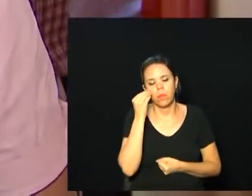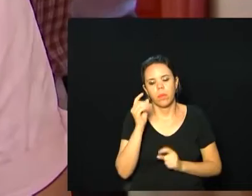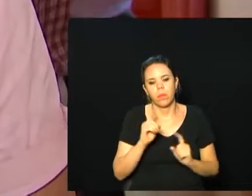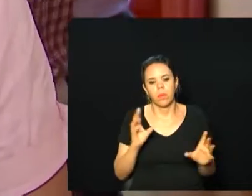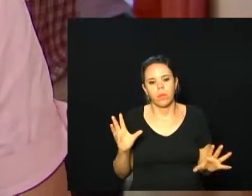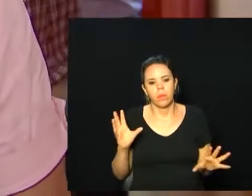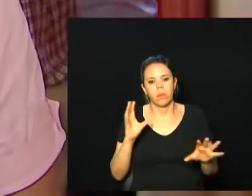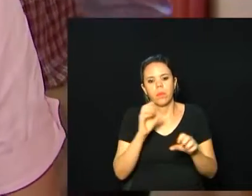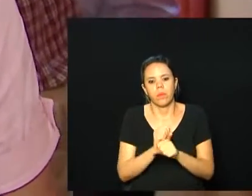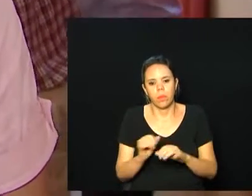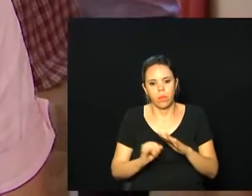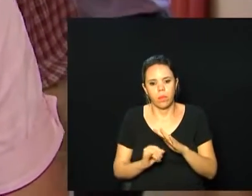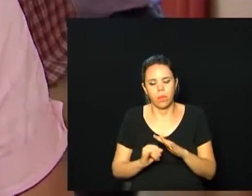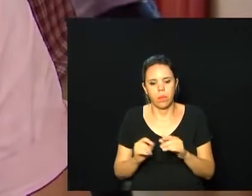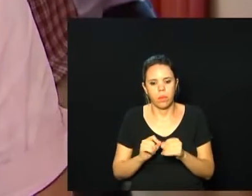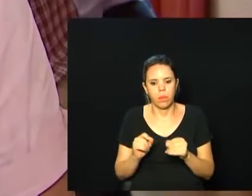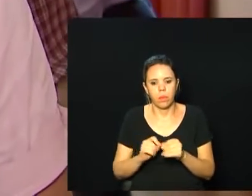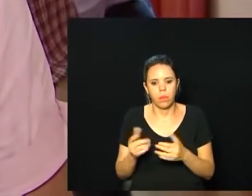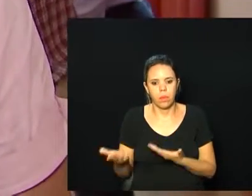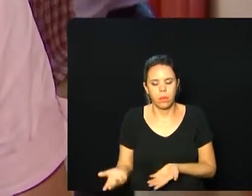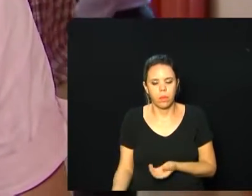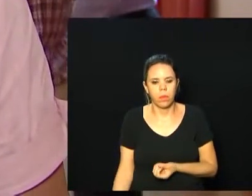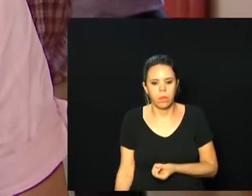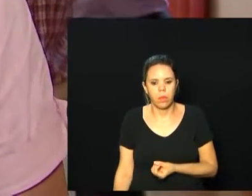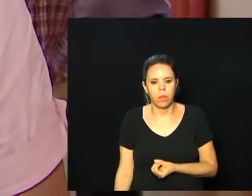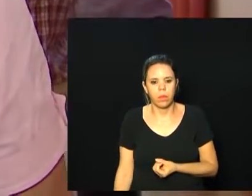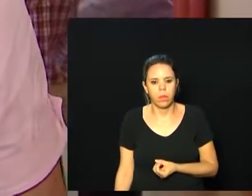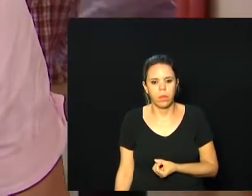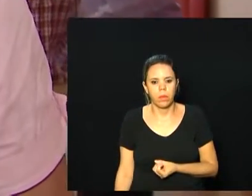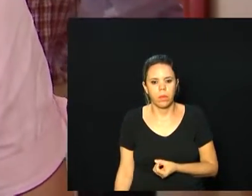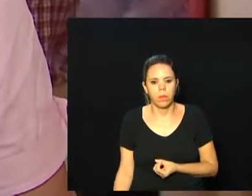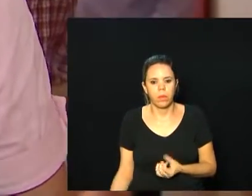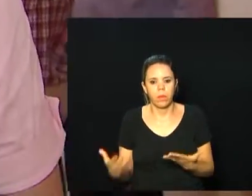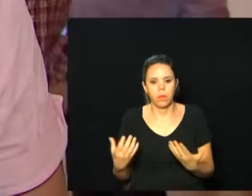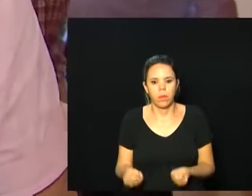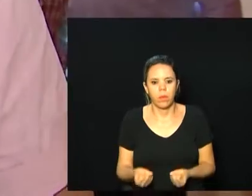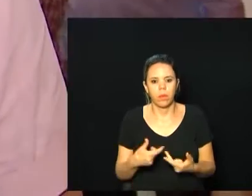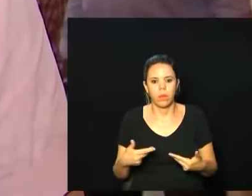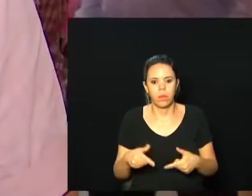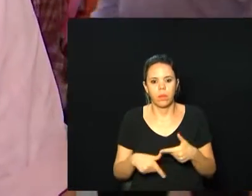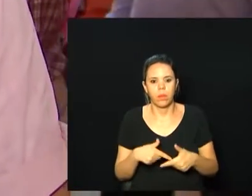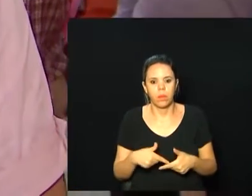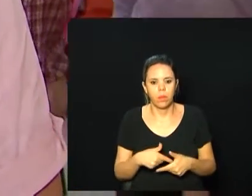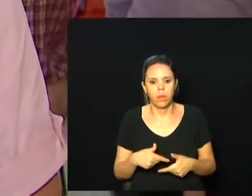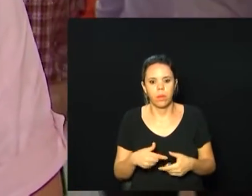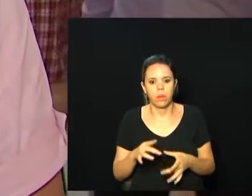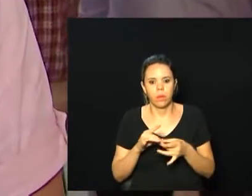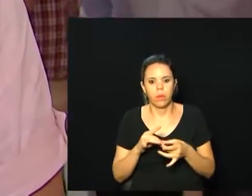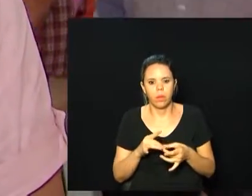reunir essas entidades que fazem essa prestação de serviço através desse